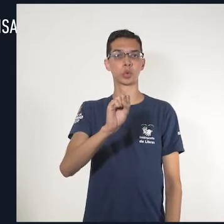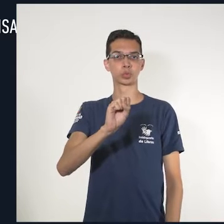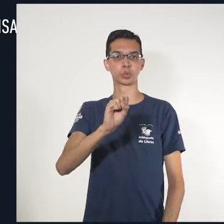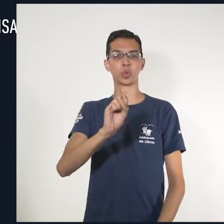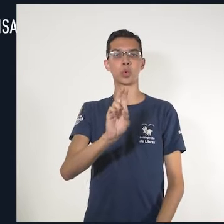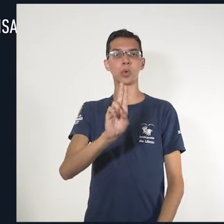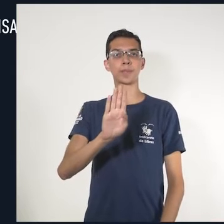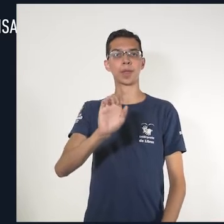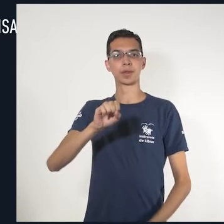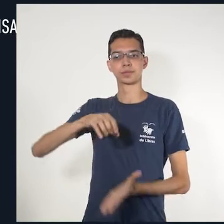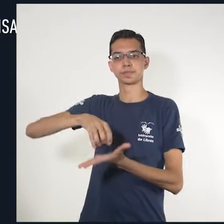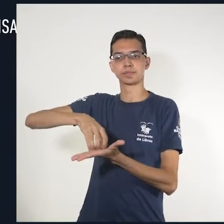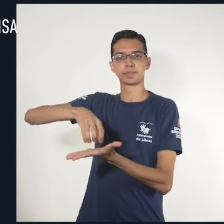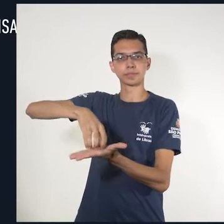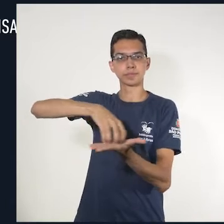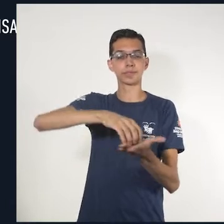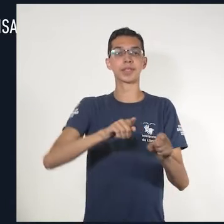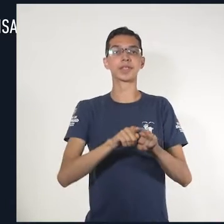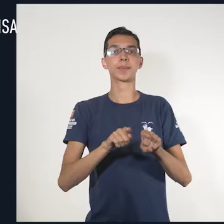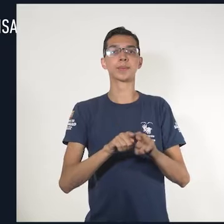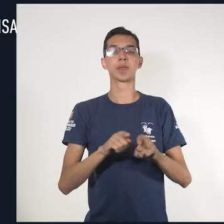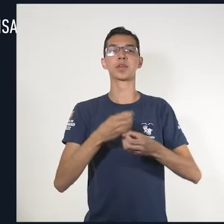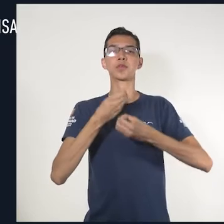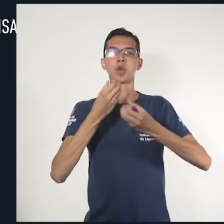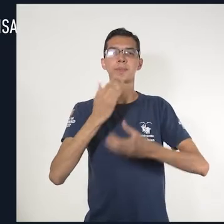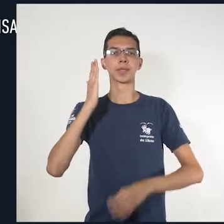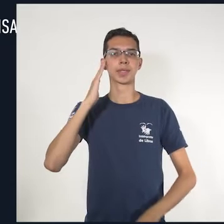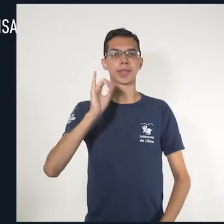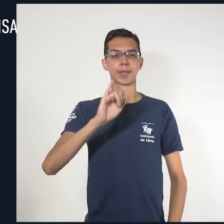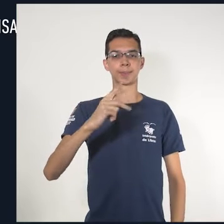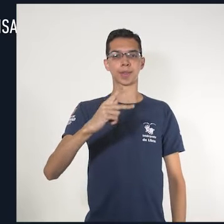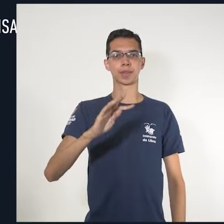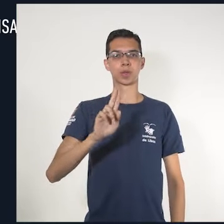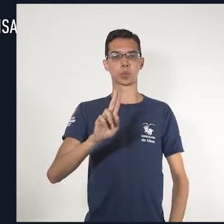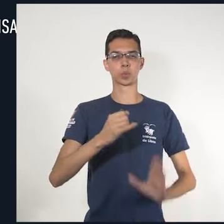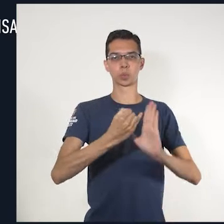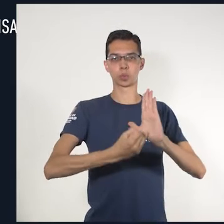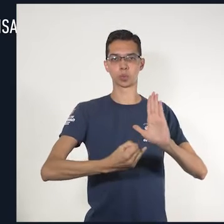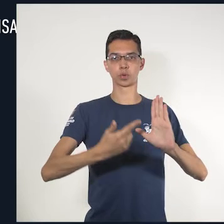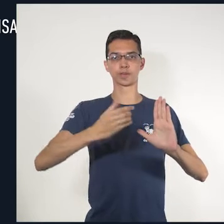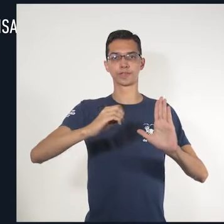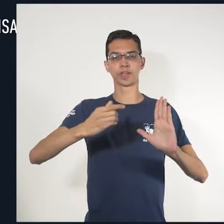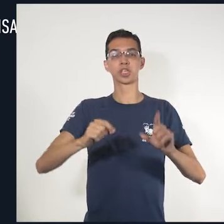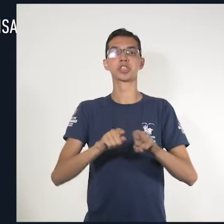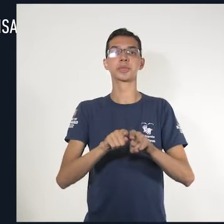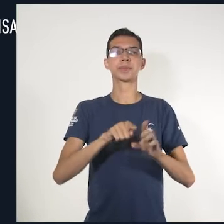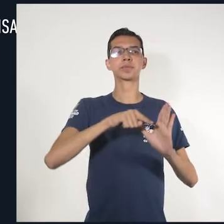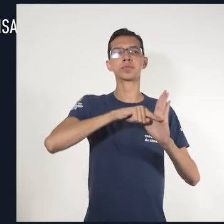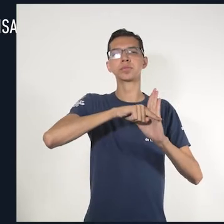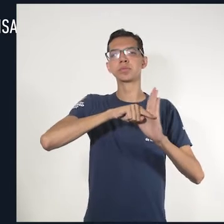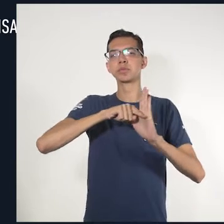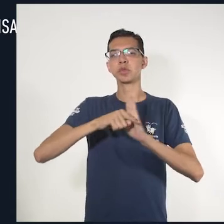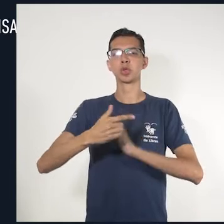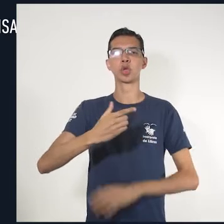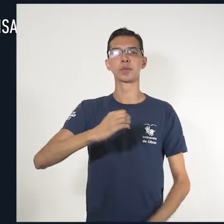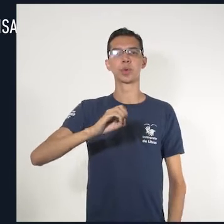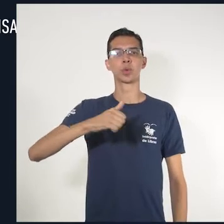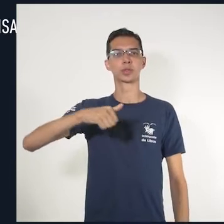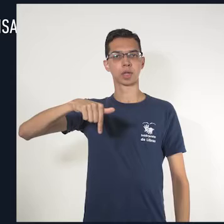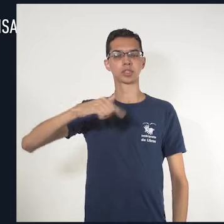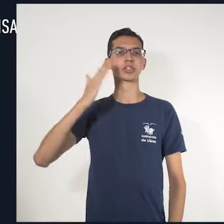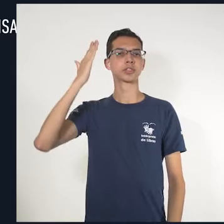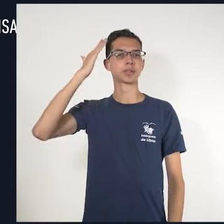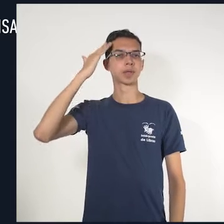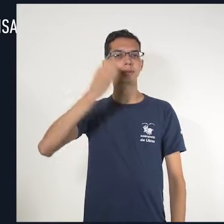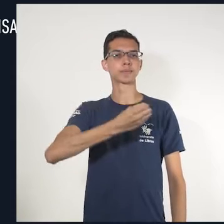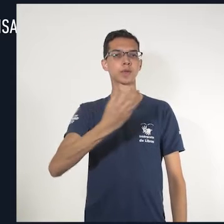a base de dados, o IPTU de 2020, mais os hidrômetros de 2017 e